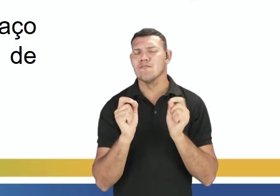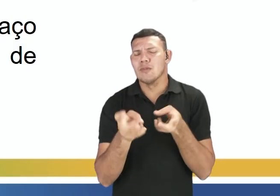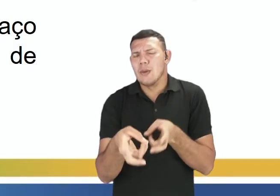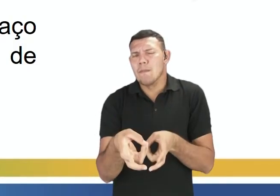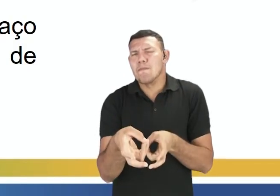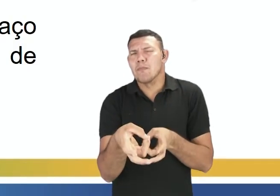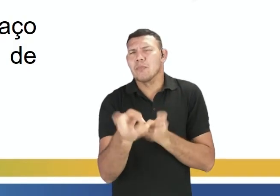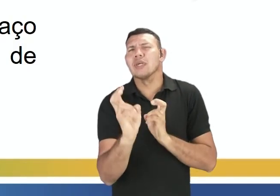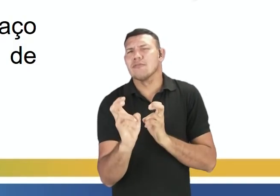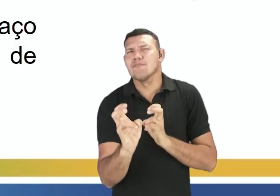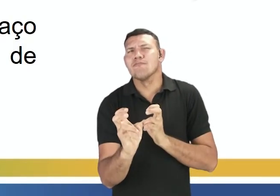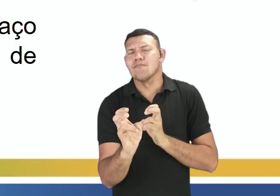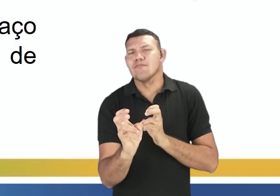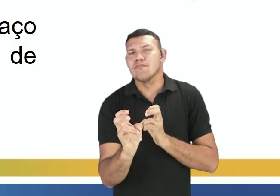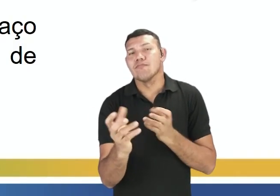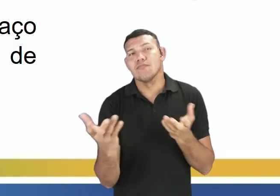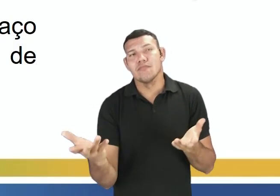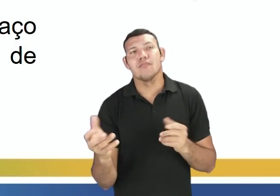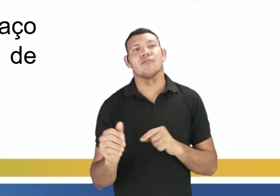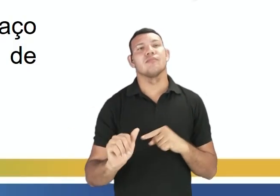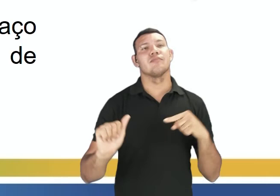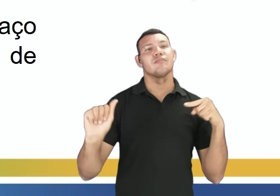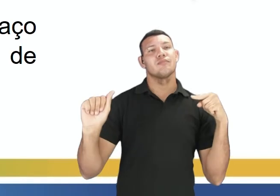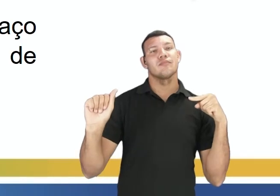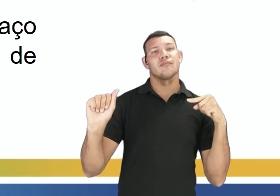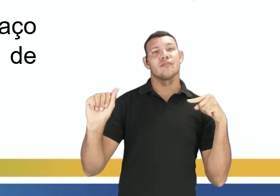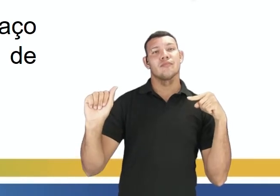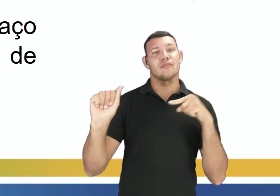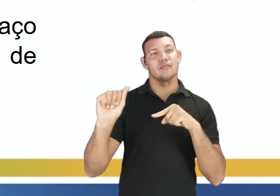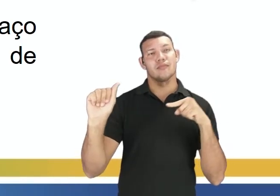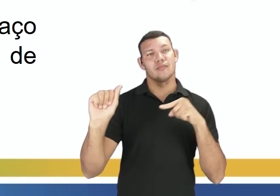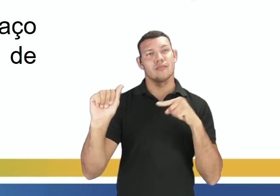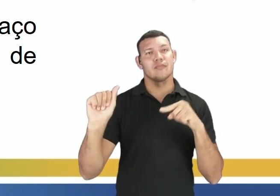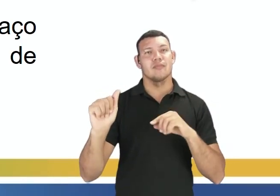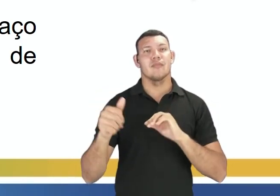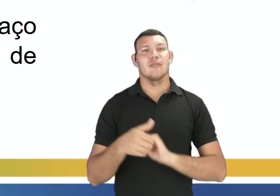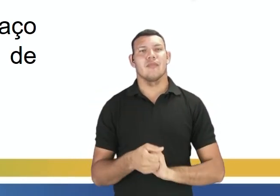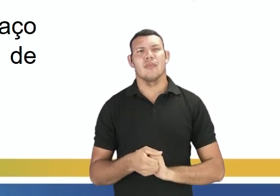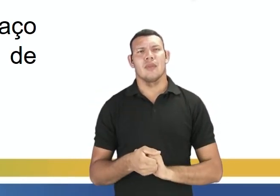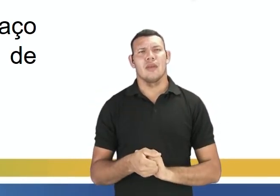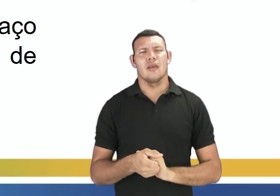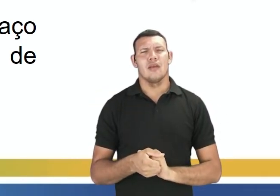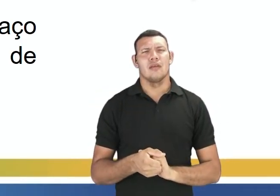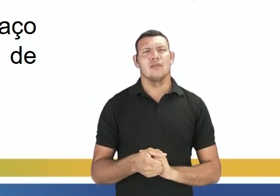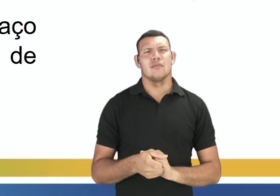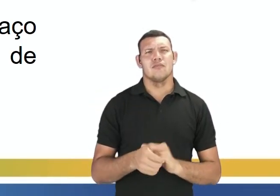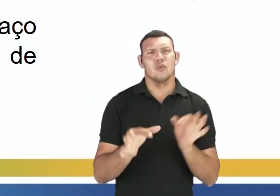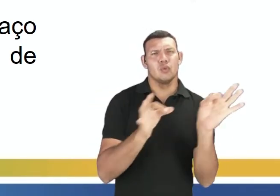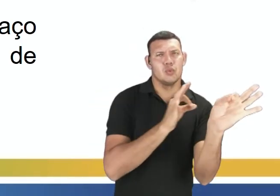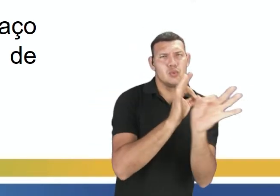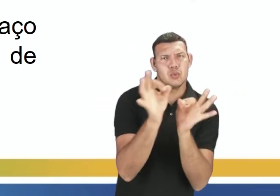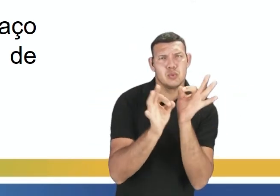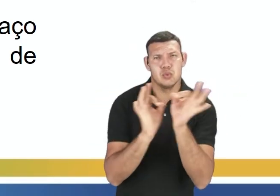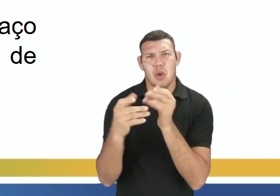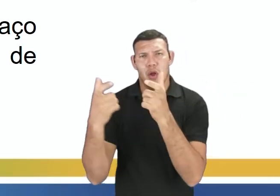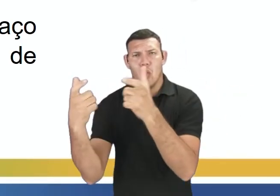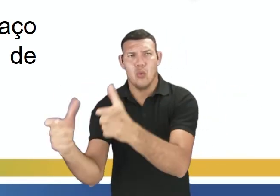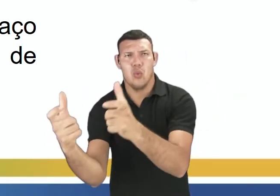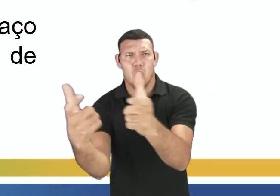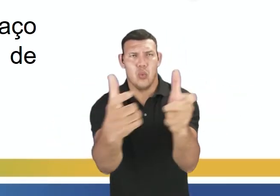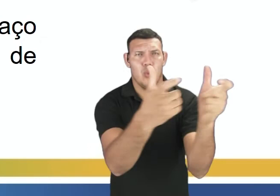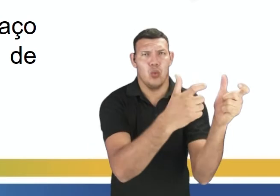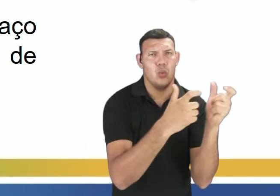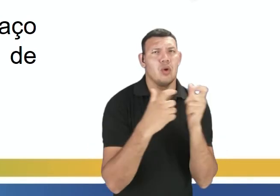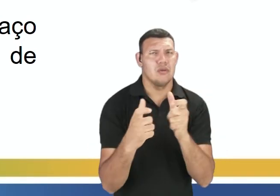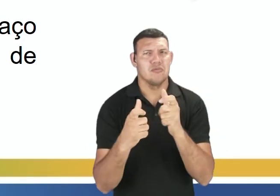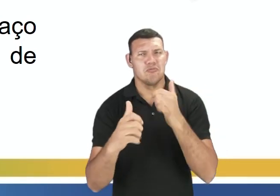vamos analisar a representação dessa paisagem? Letra A. As formas de organização do espaço considera